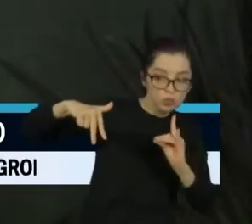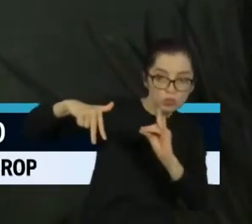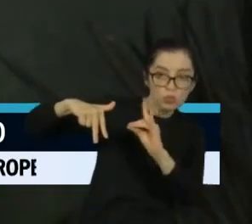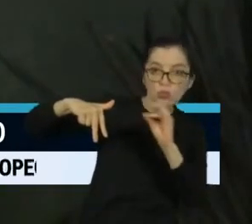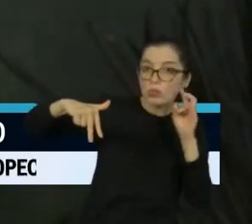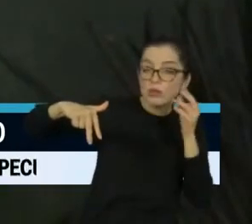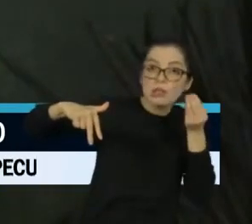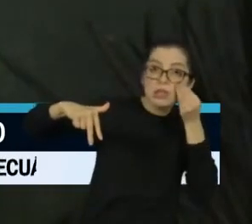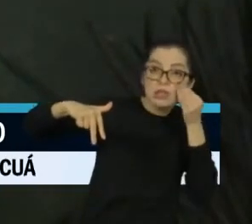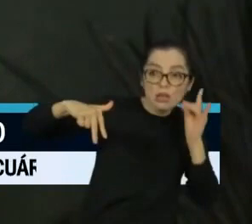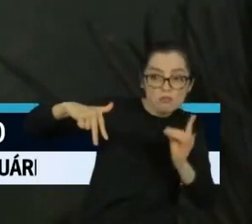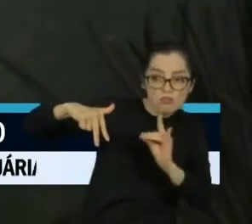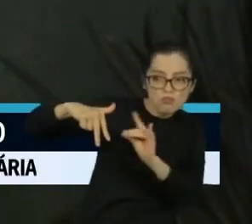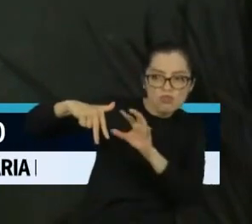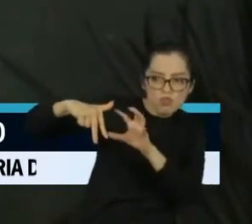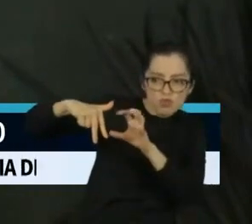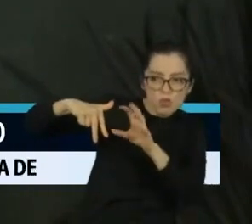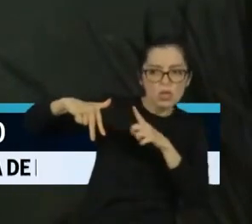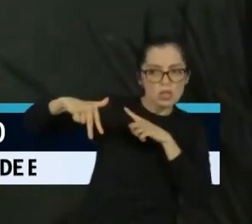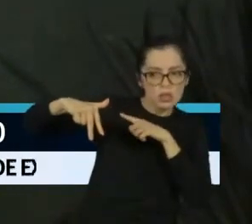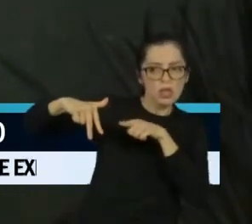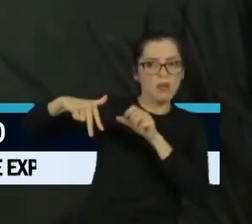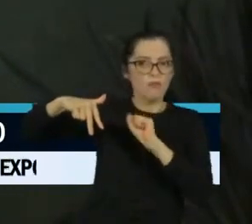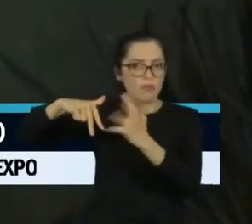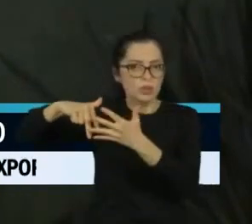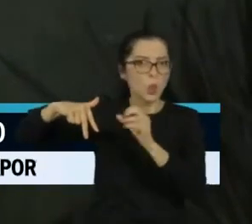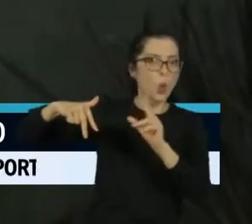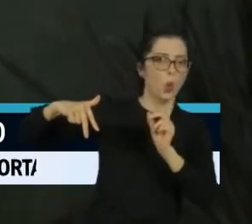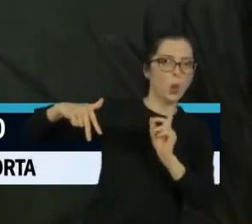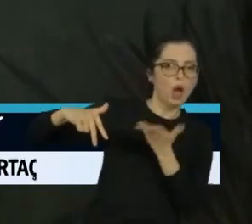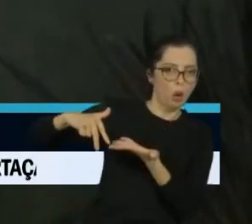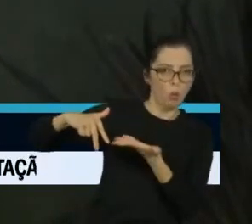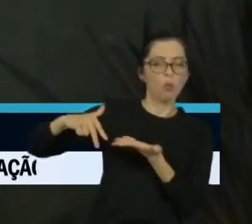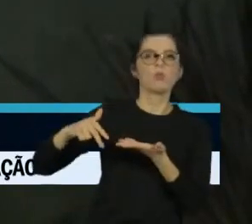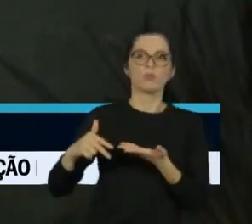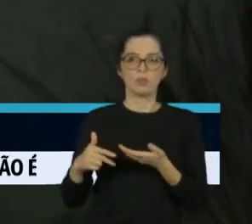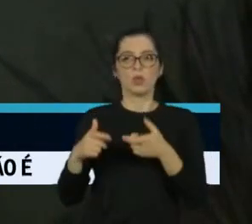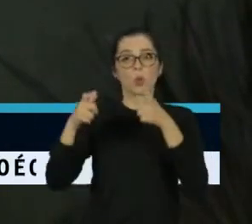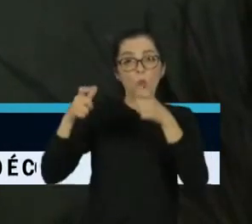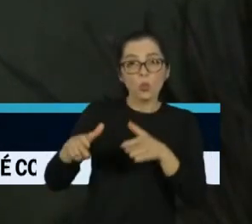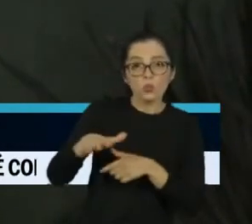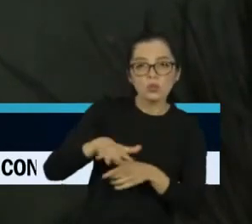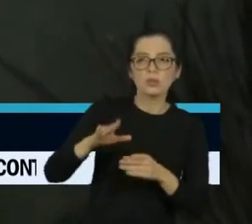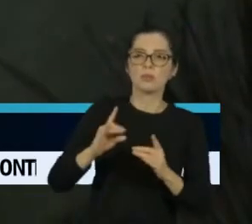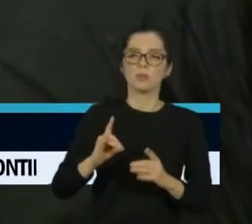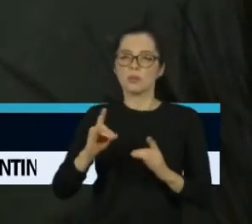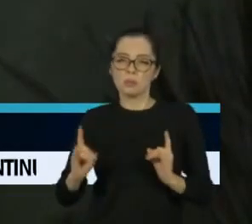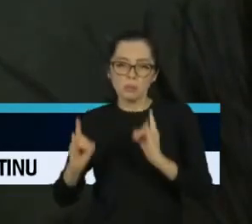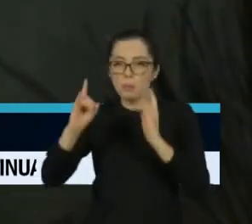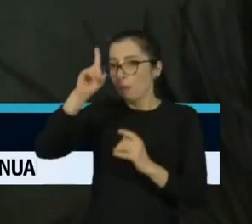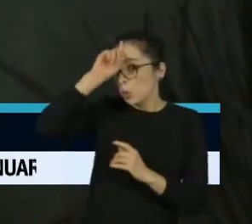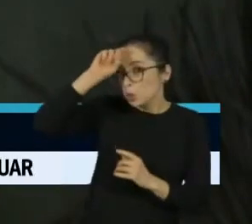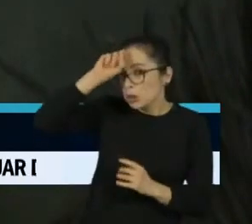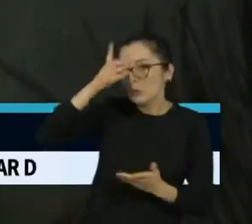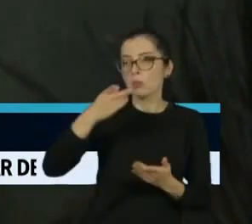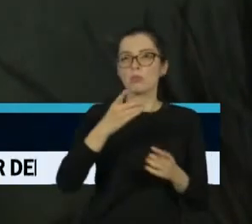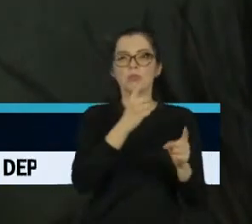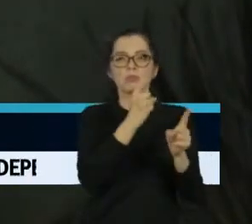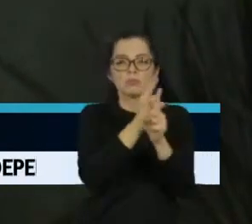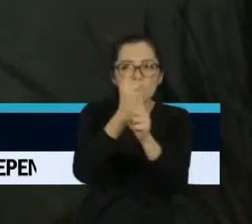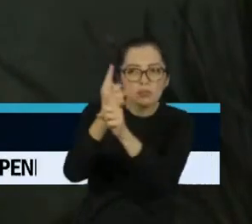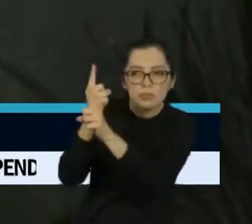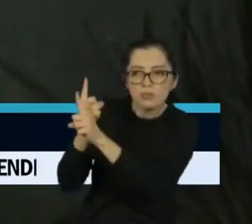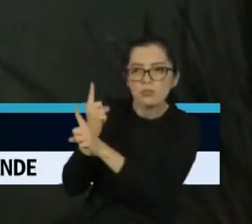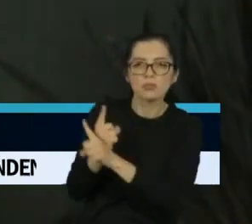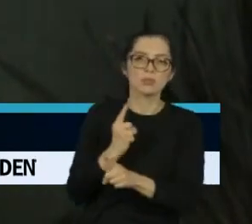hospitalar para verificar se conseguem identificar a presença do novo coronavírus nos pacientes antes